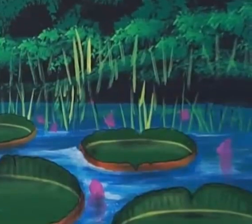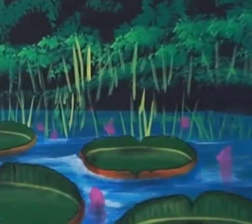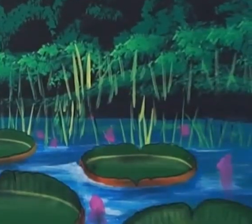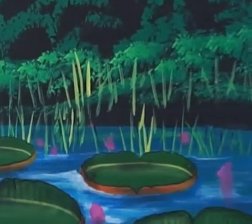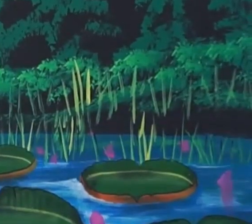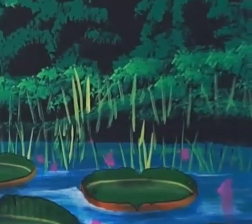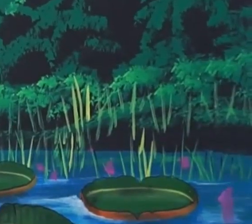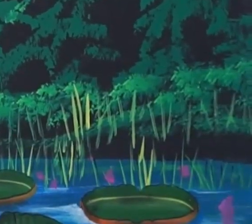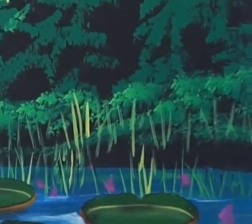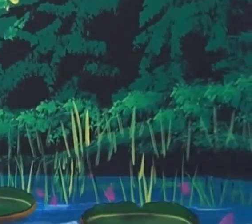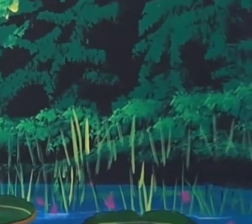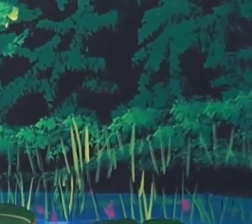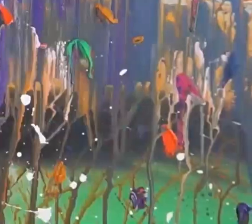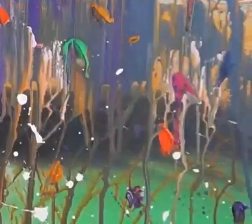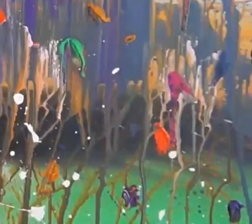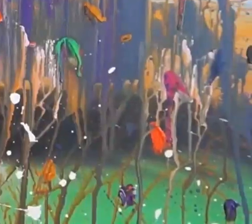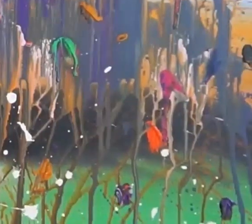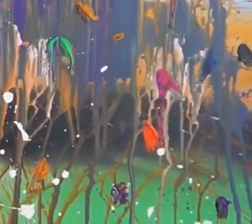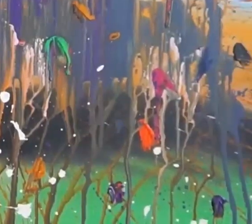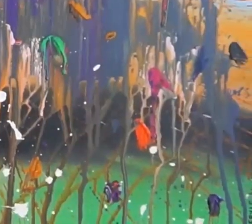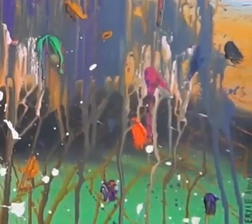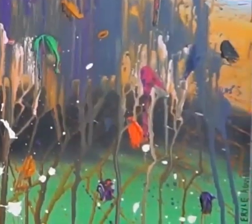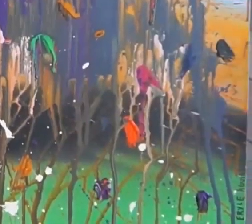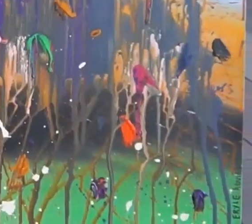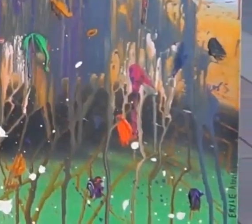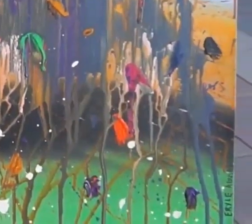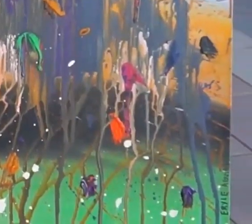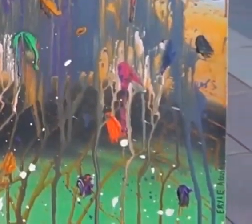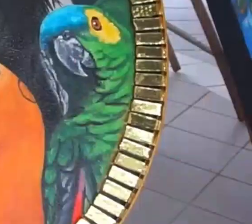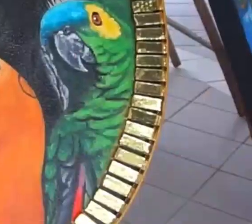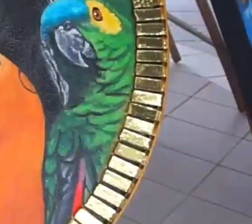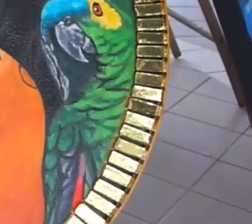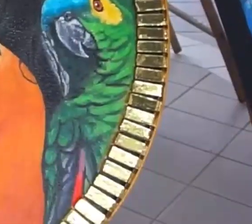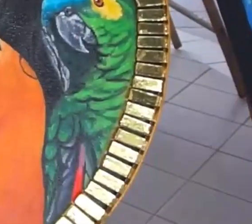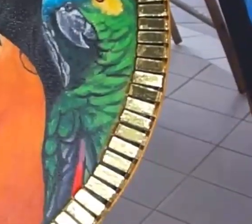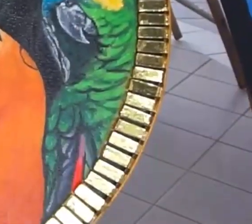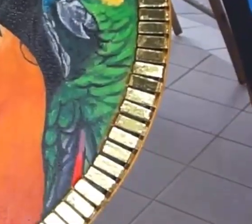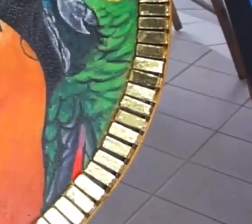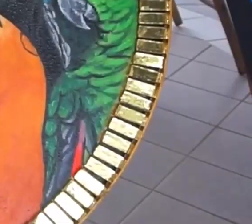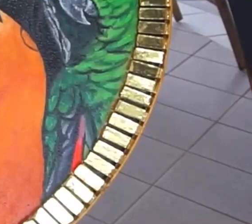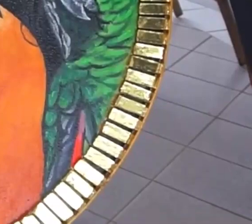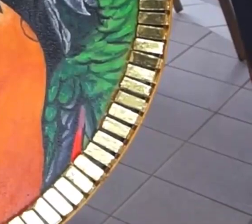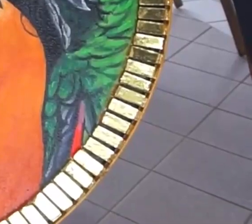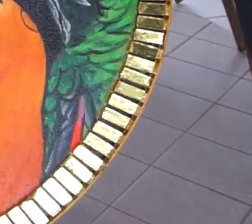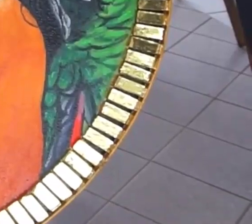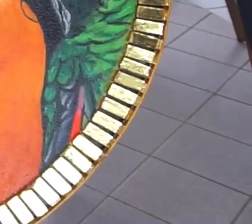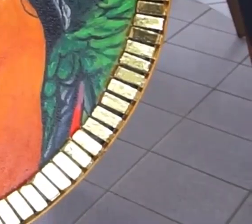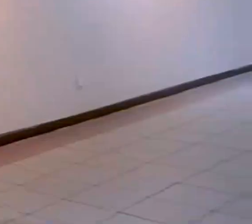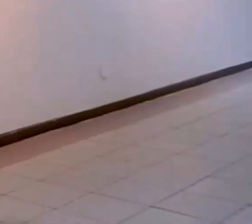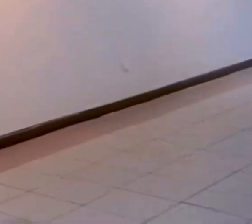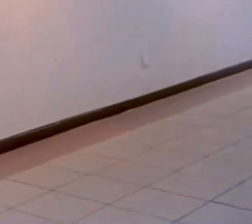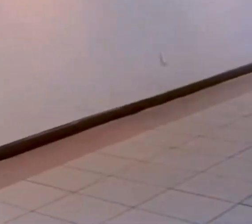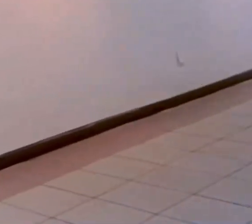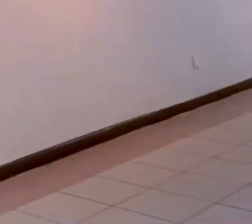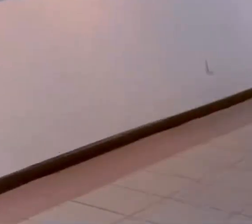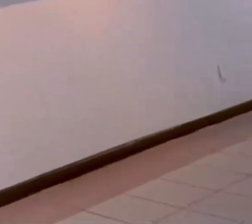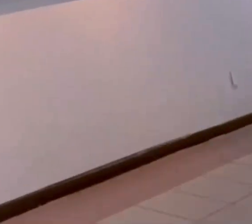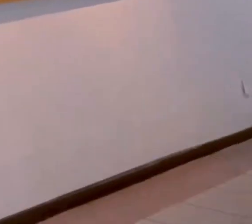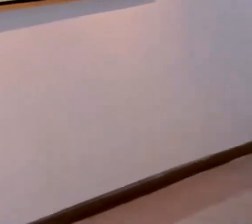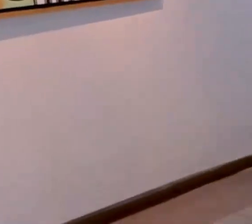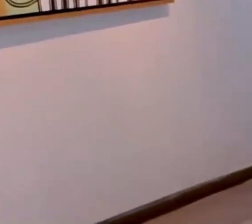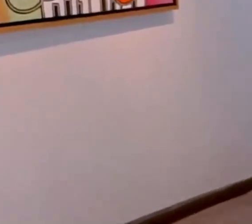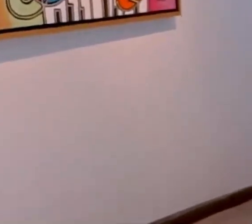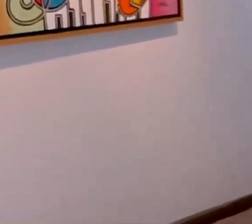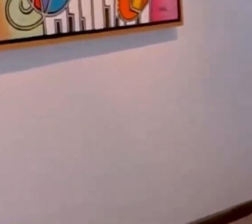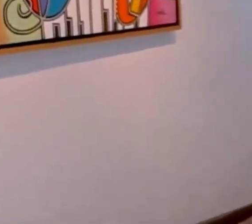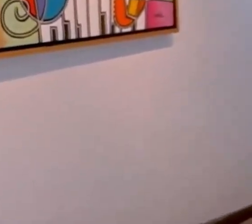Agora vamos entrar no mundo das artes plásticas e não há lugar melhor para mostrar essa arte do que aqui, na